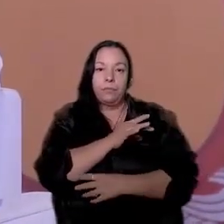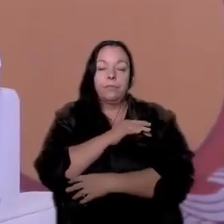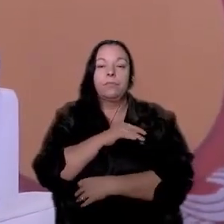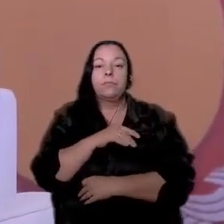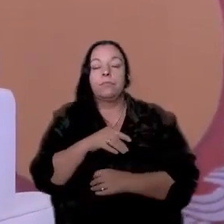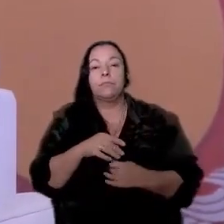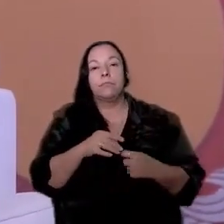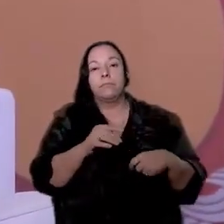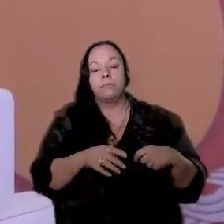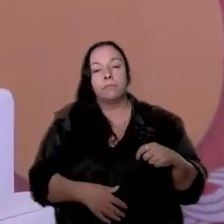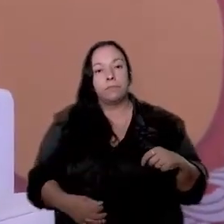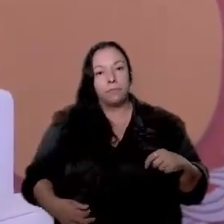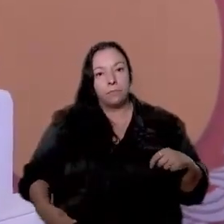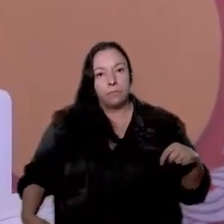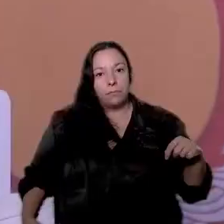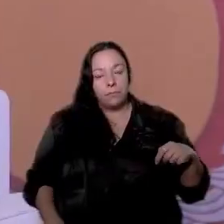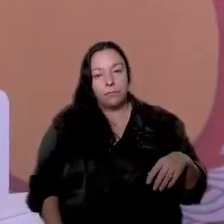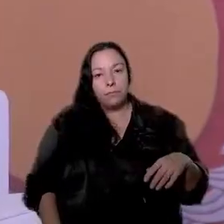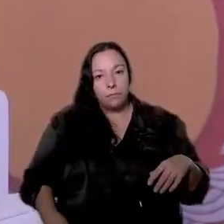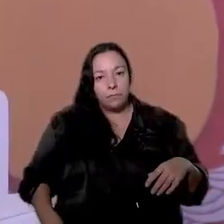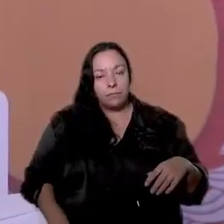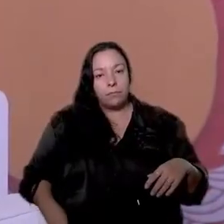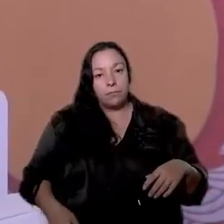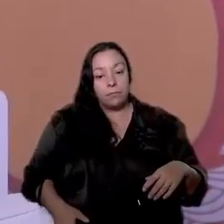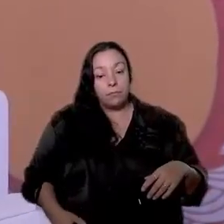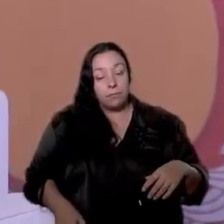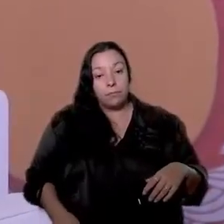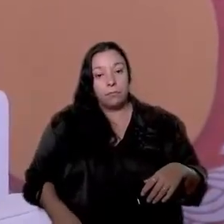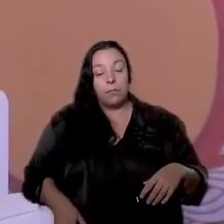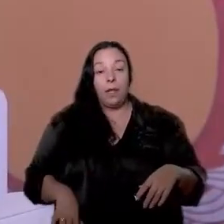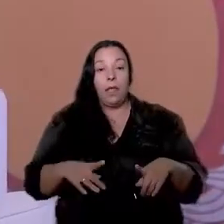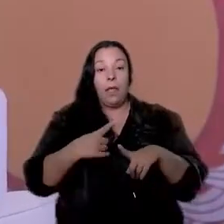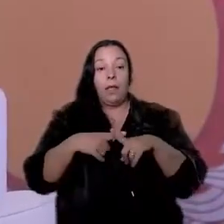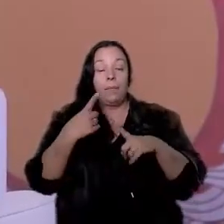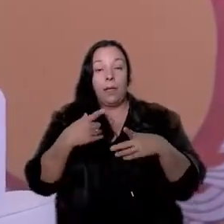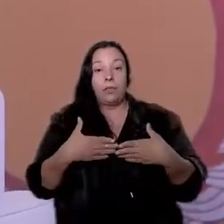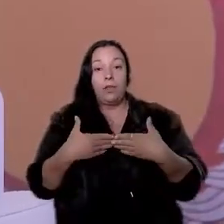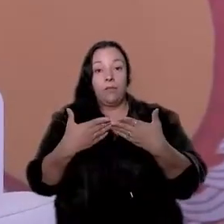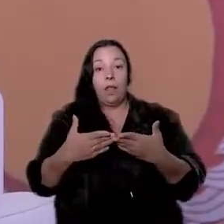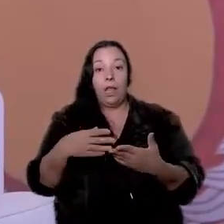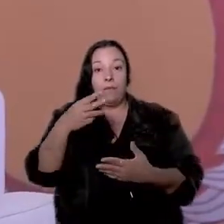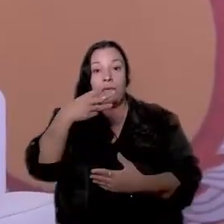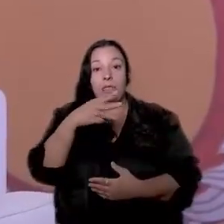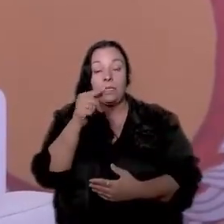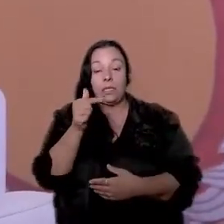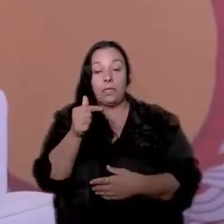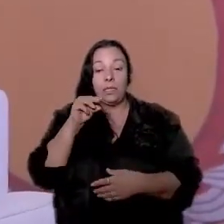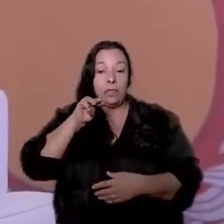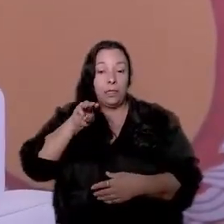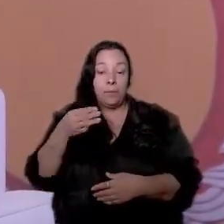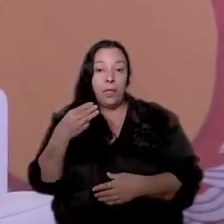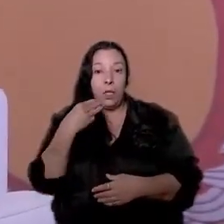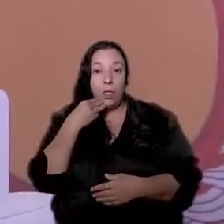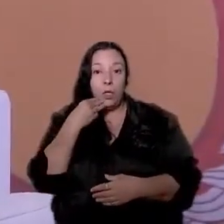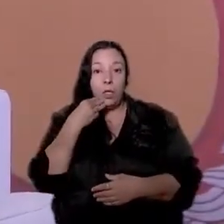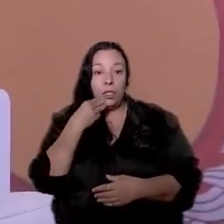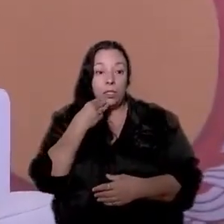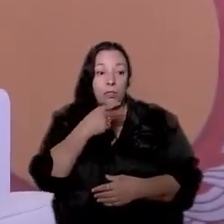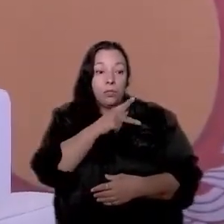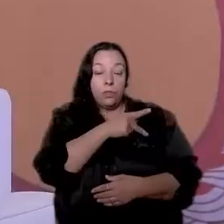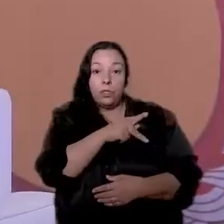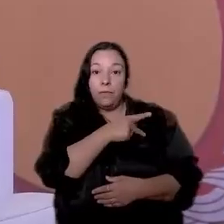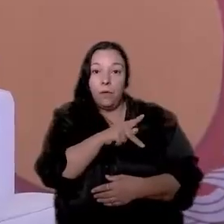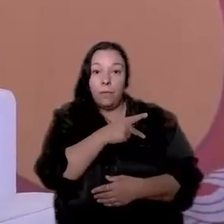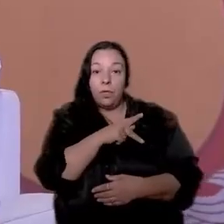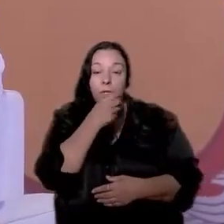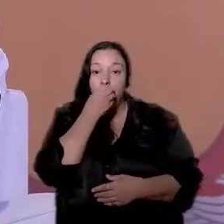cotas, a equipe da Petrobras dizia para a gente, mas eu vou levar 37 milhões e meio para o Norte, e se não tiver projeto de